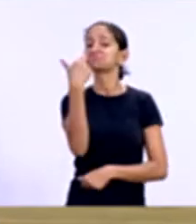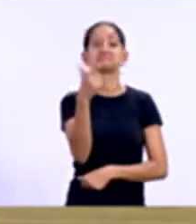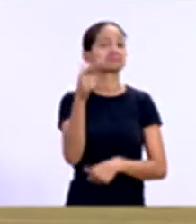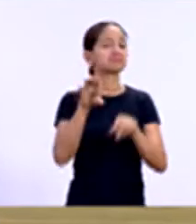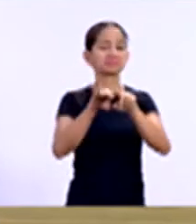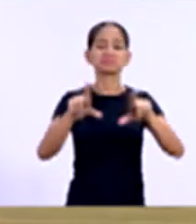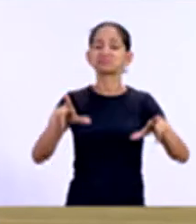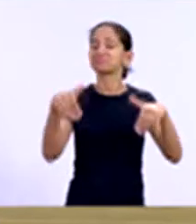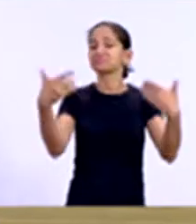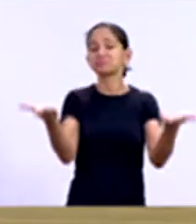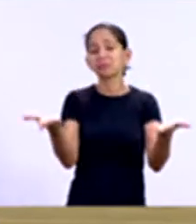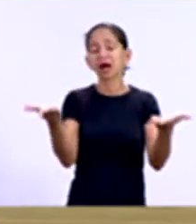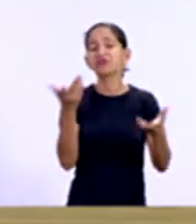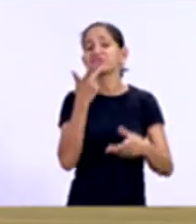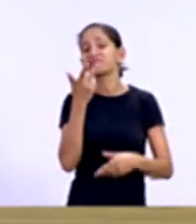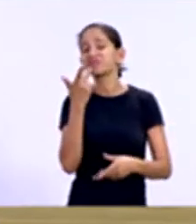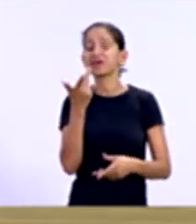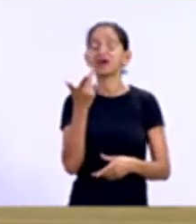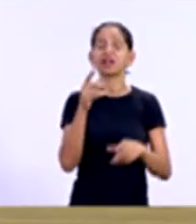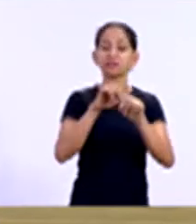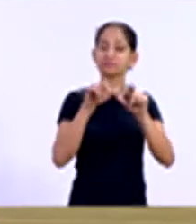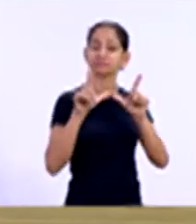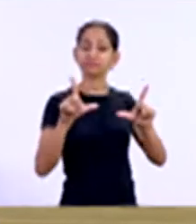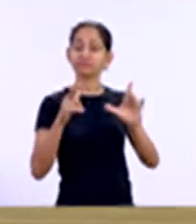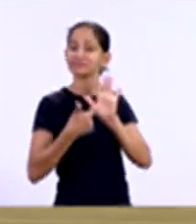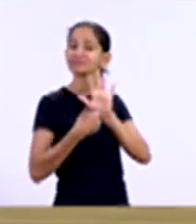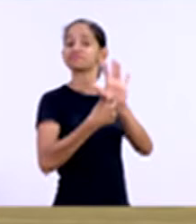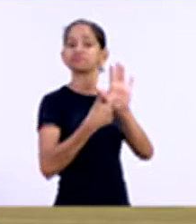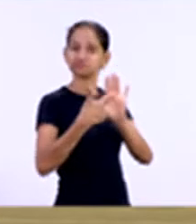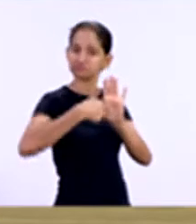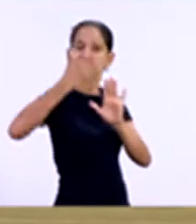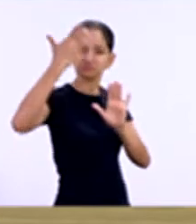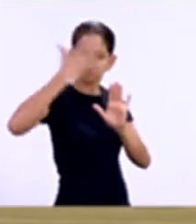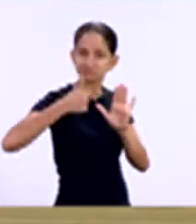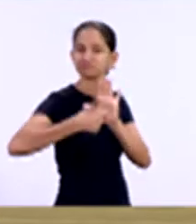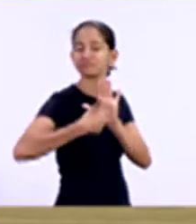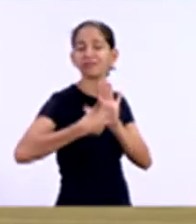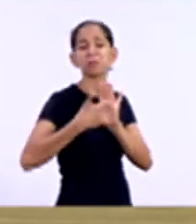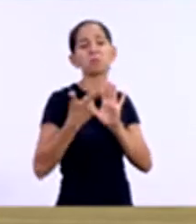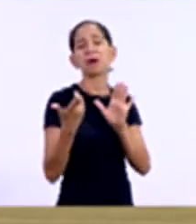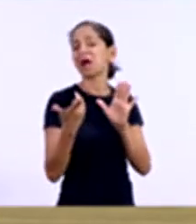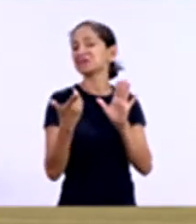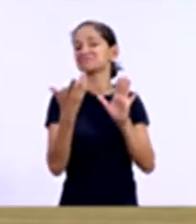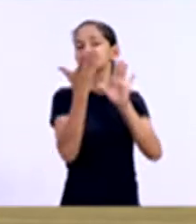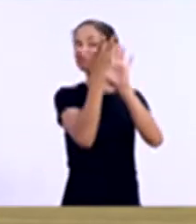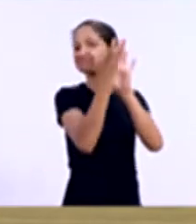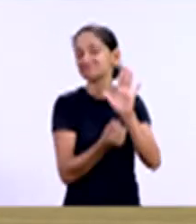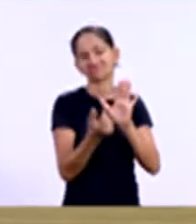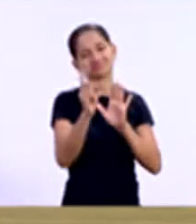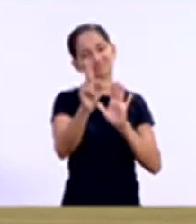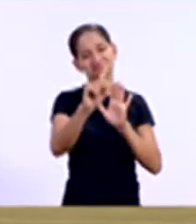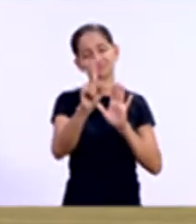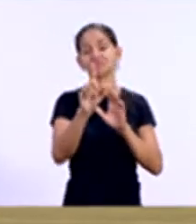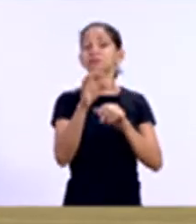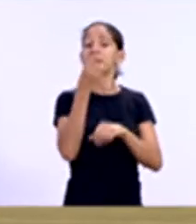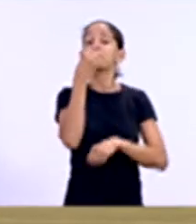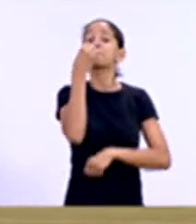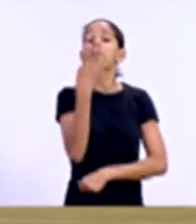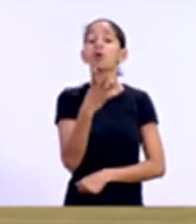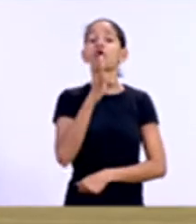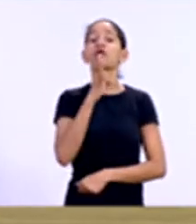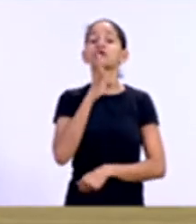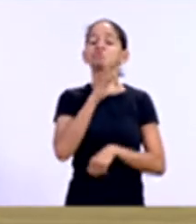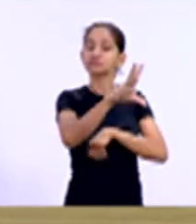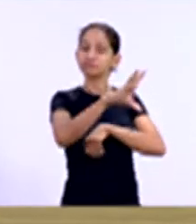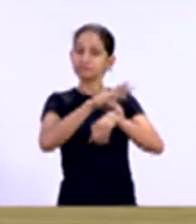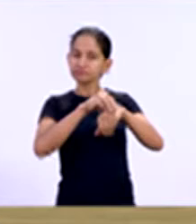ser aceito, né? Assim, no comércio, na legislação, né? Na rede e tudo mais. Mas vale para conhecimento. Mas assim, por